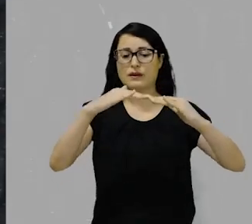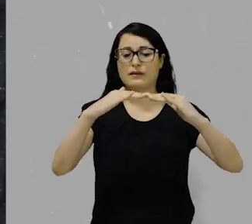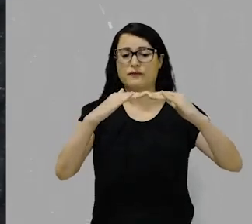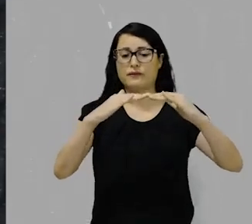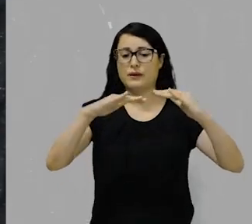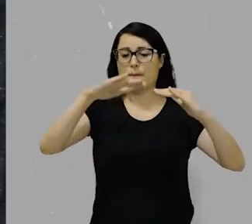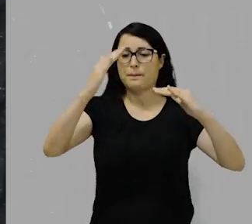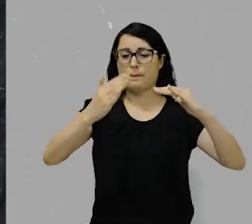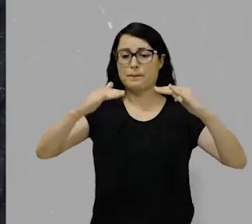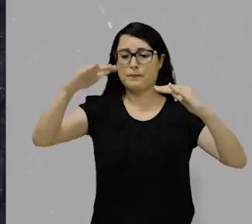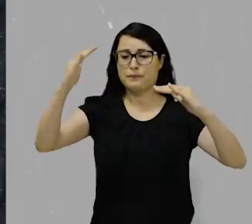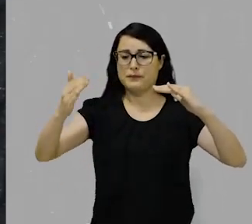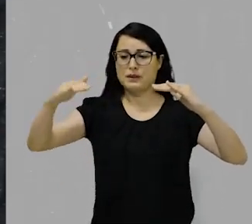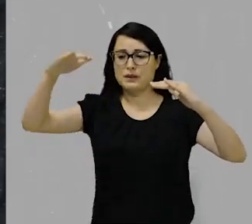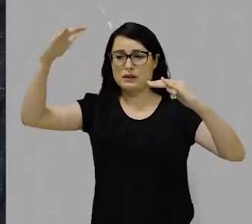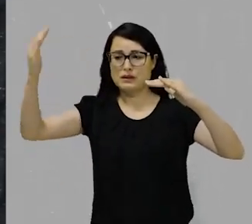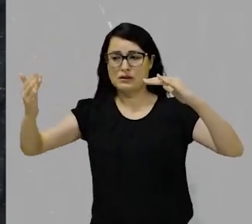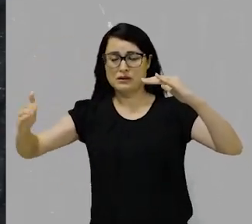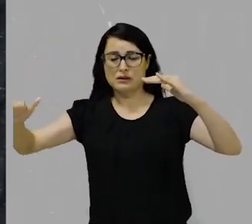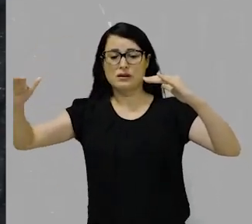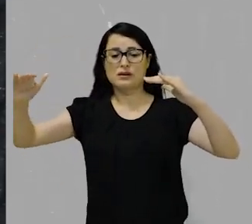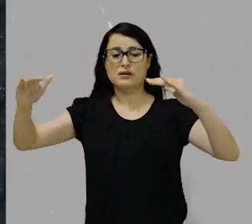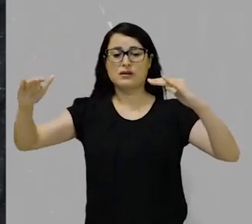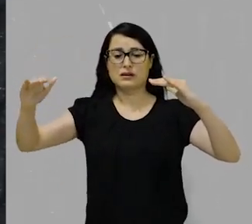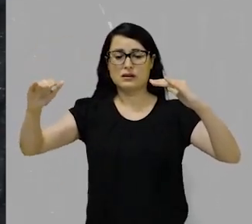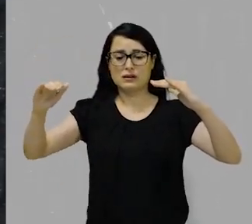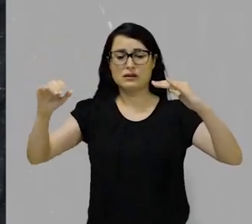tá, gente? Ocorre um processo chamado de